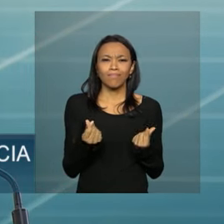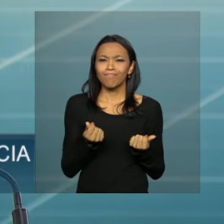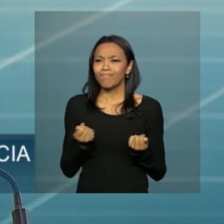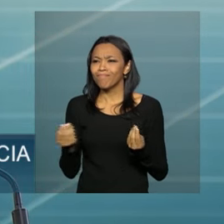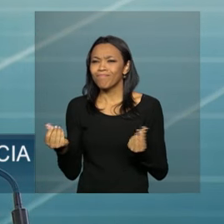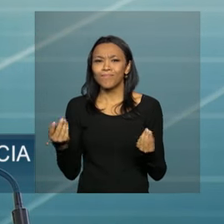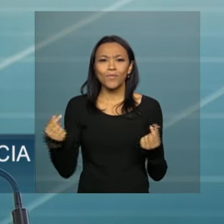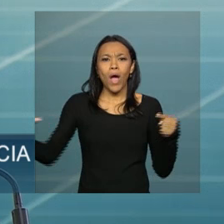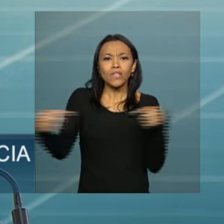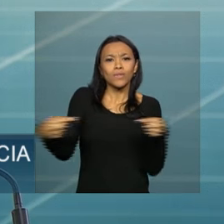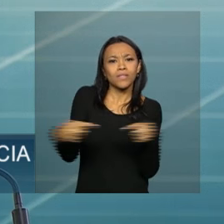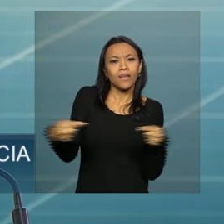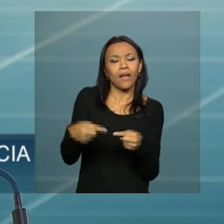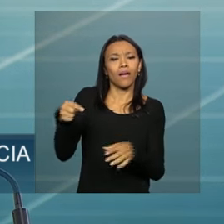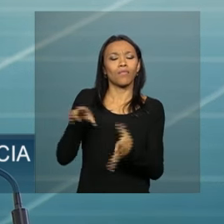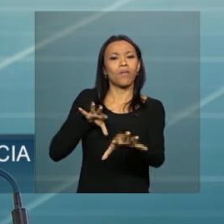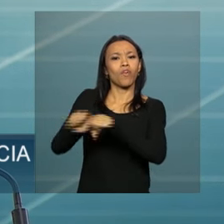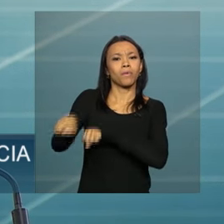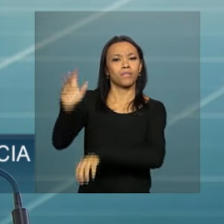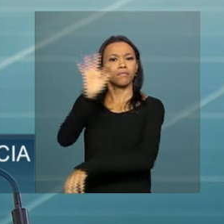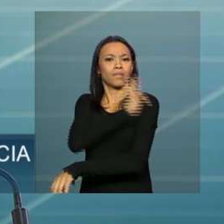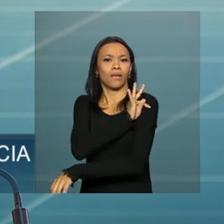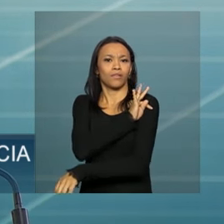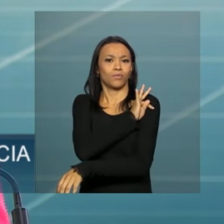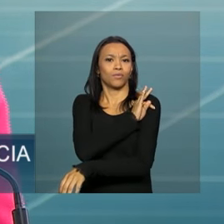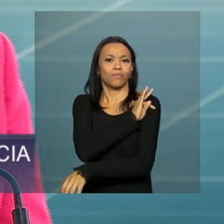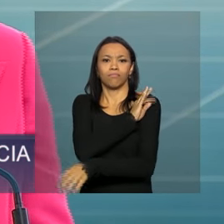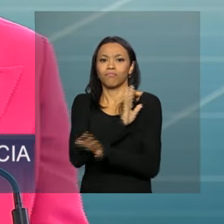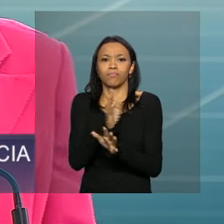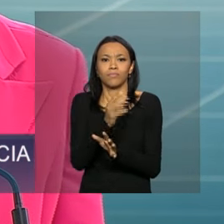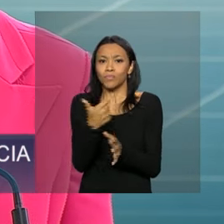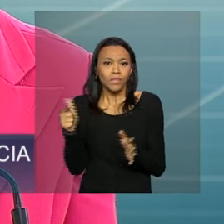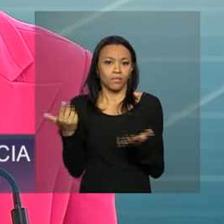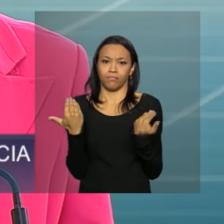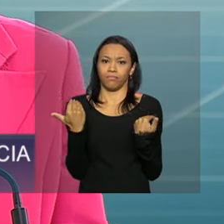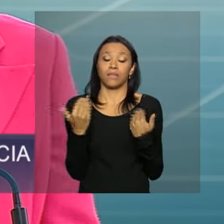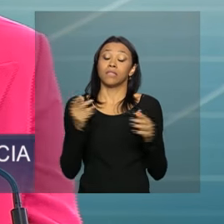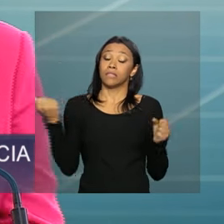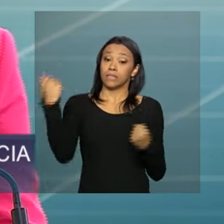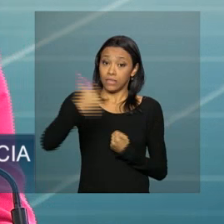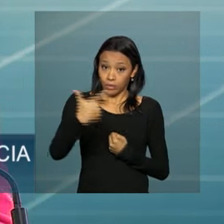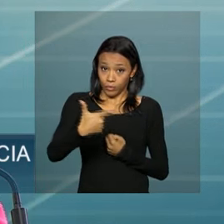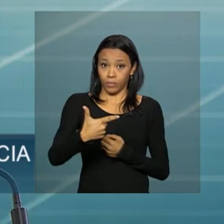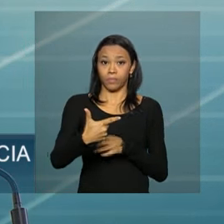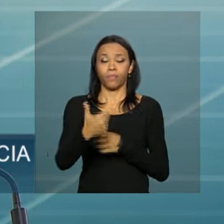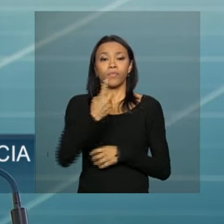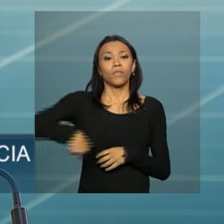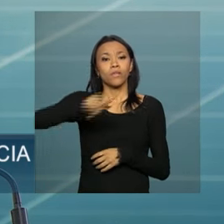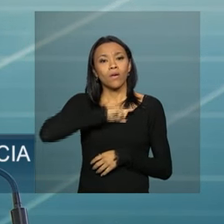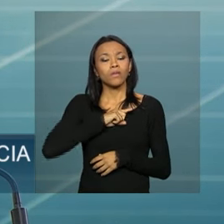associado a ele, um curso profissionalizante, um curso técnico. Segundo, o fato que